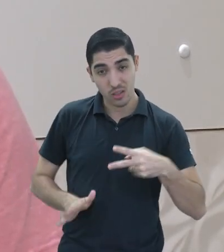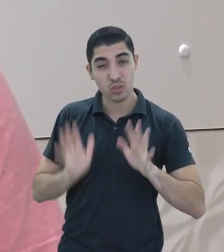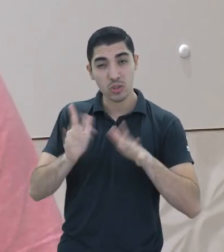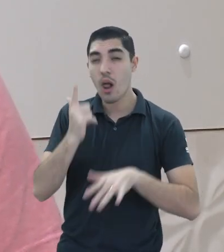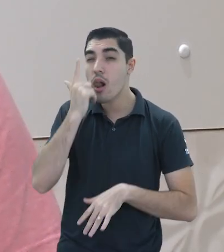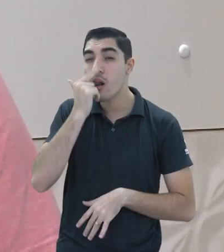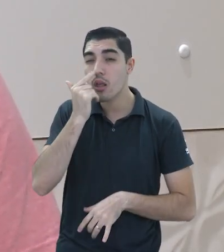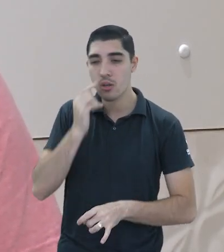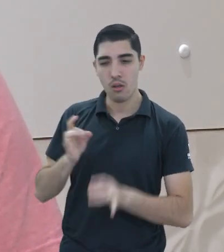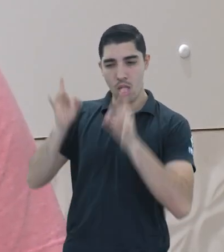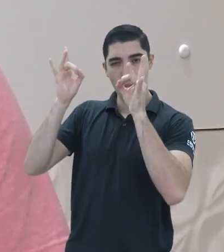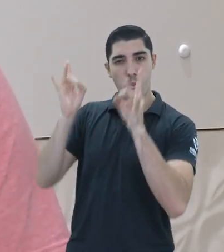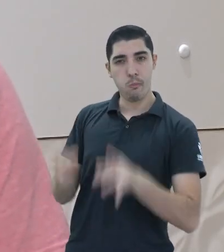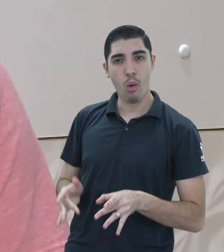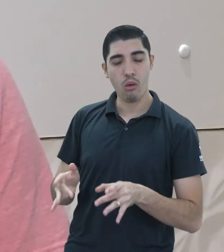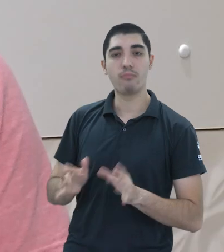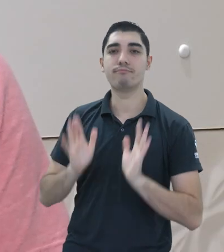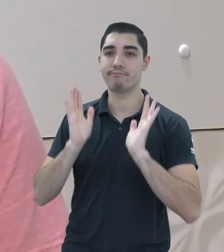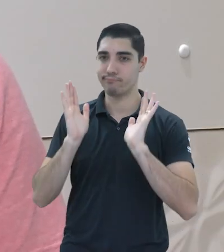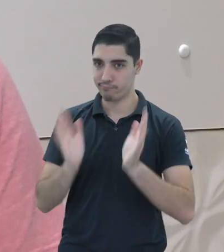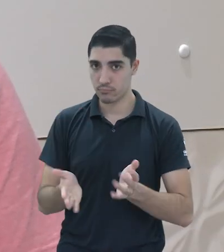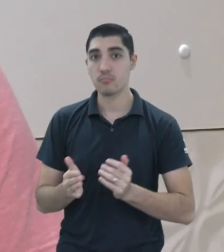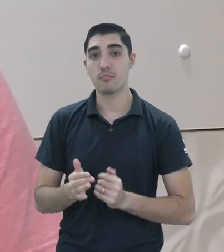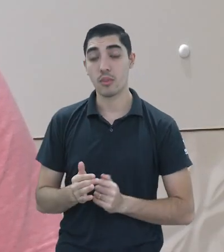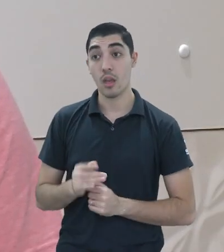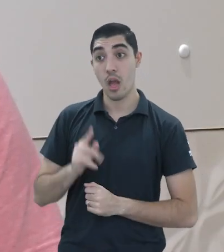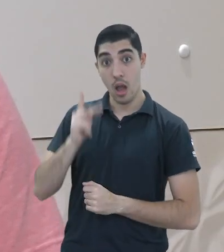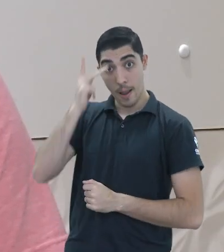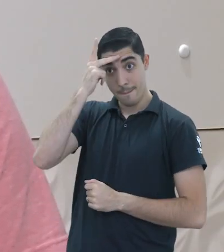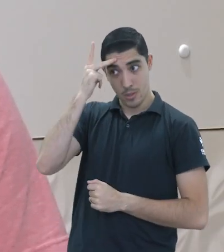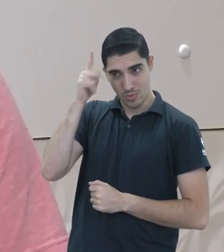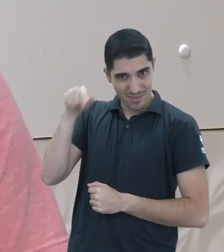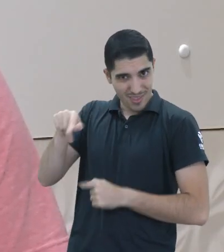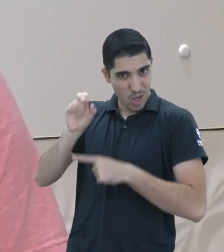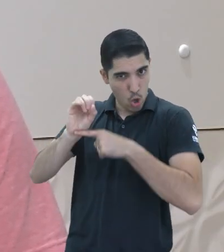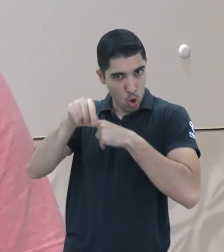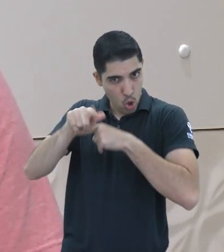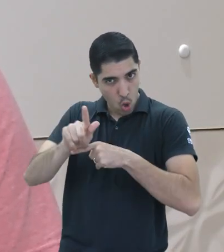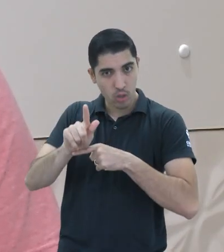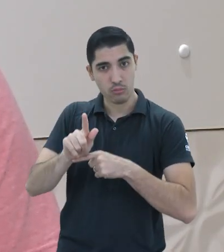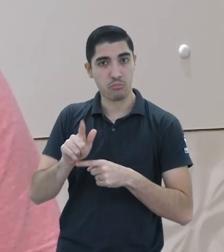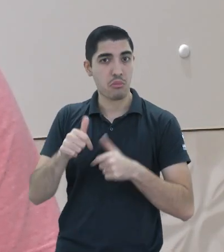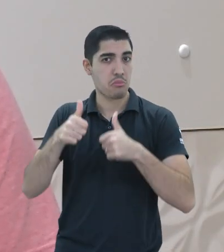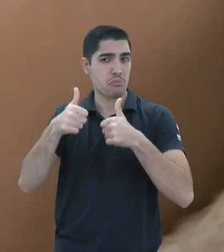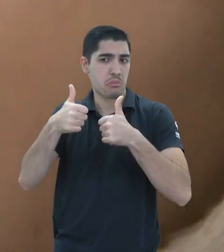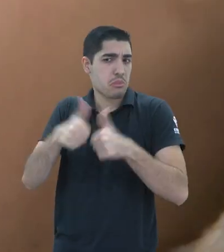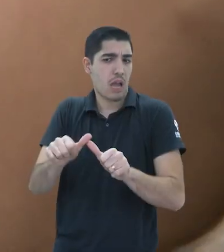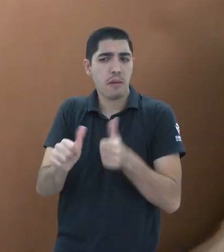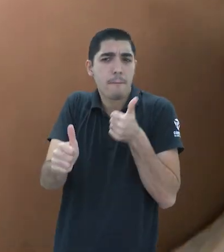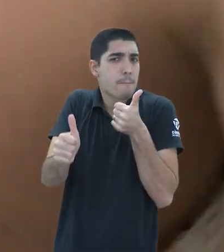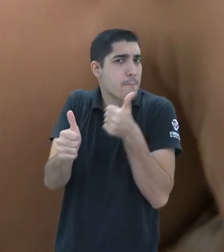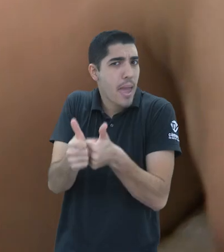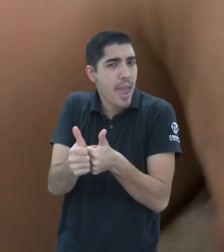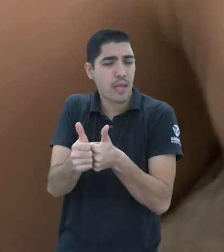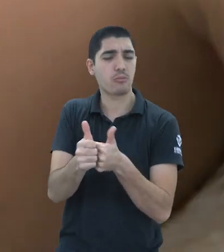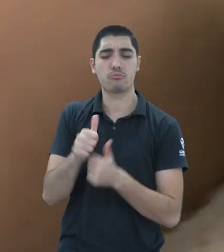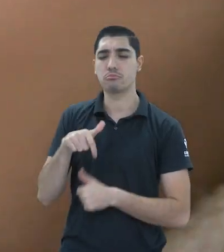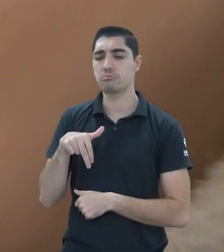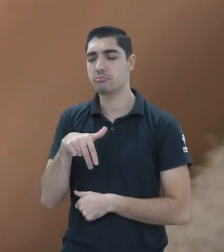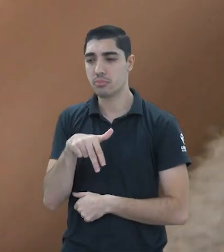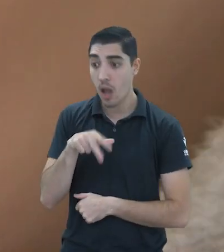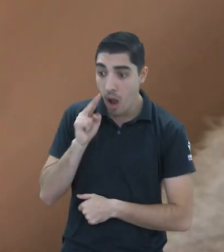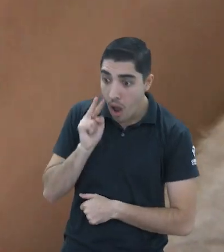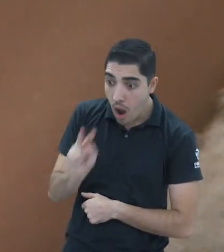foram jogadas no lixo, né? E uma pessoa da ONG, eu acho que morava em frente, onde elas